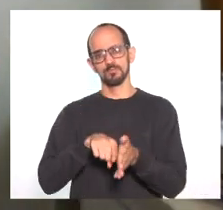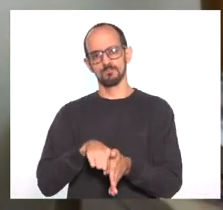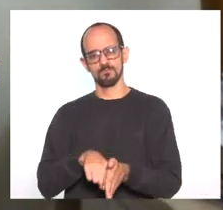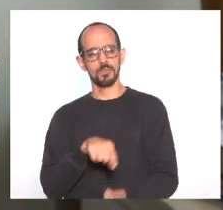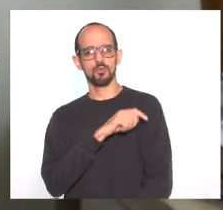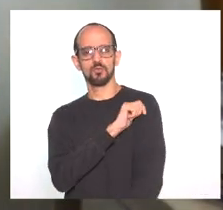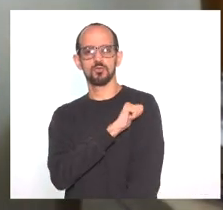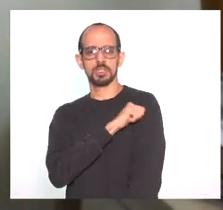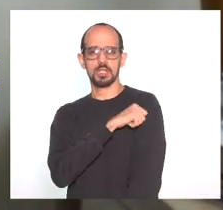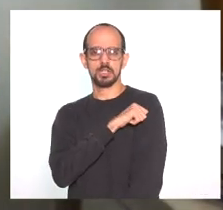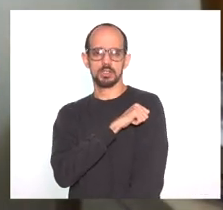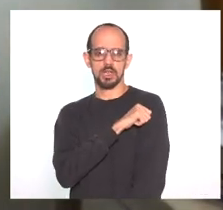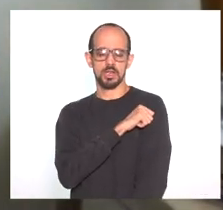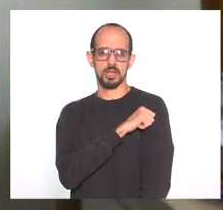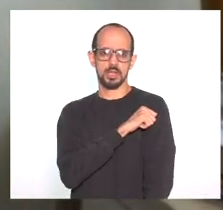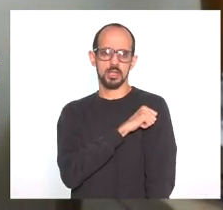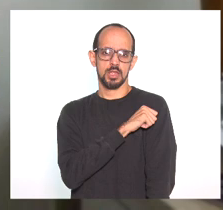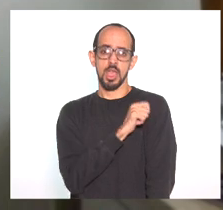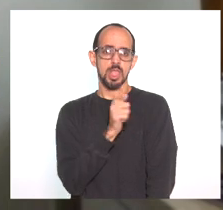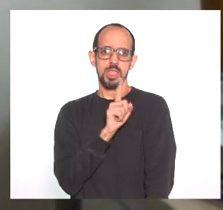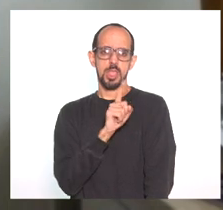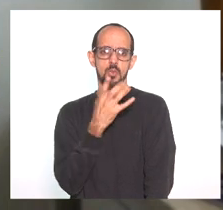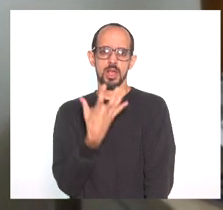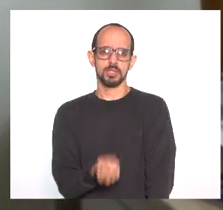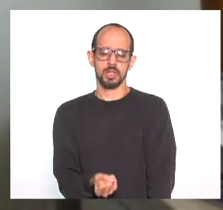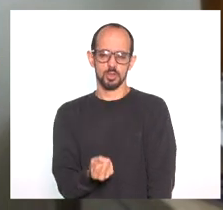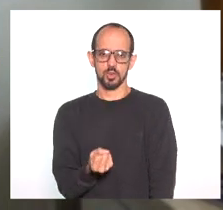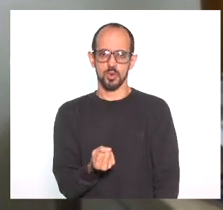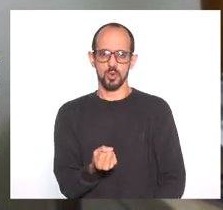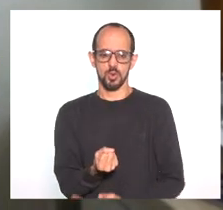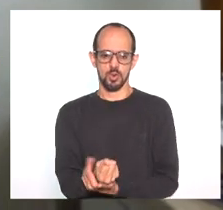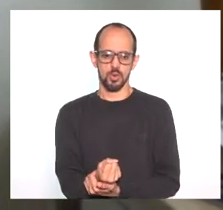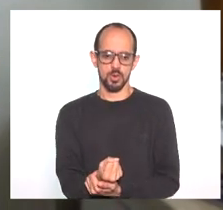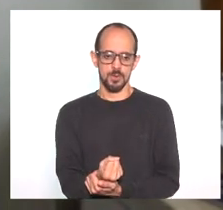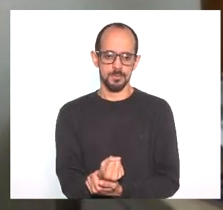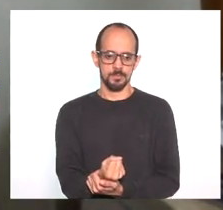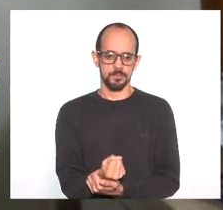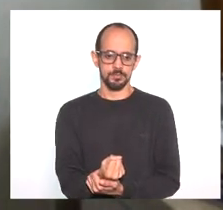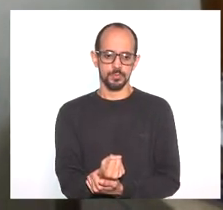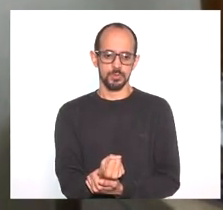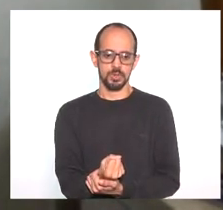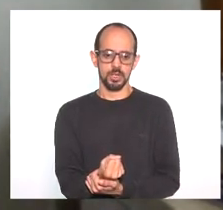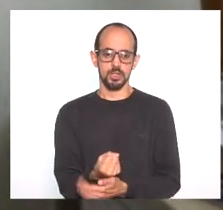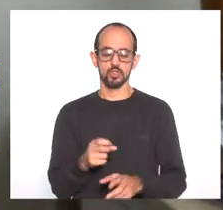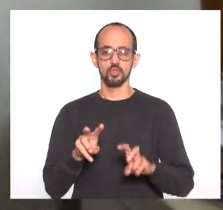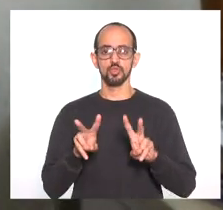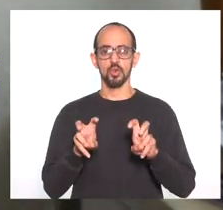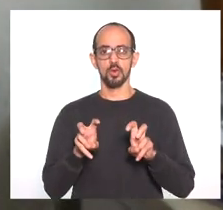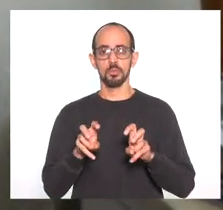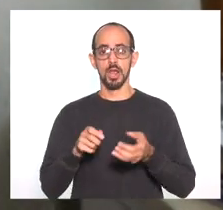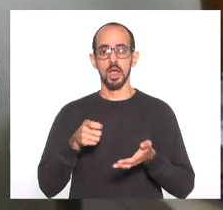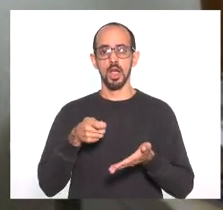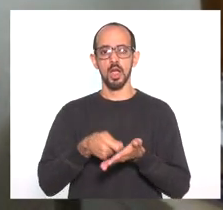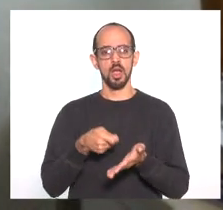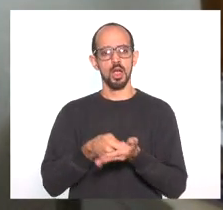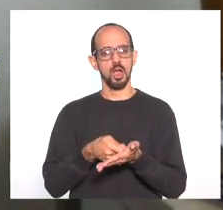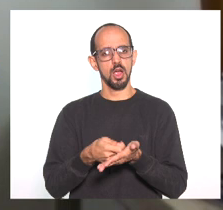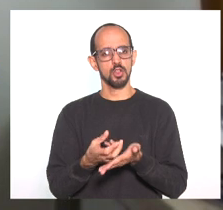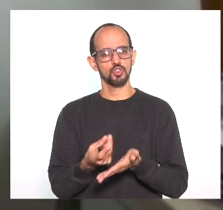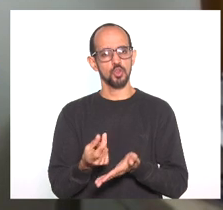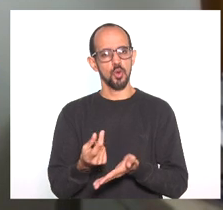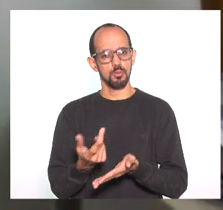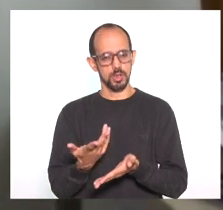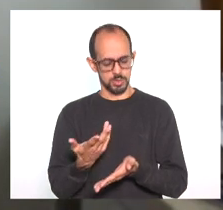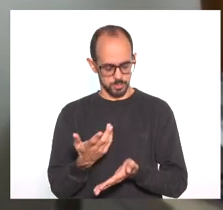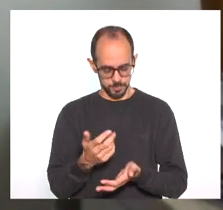E rejeitou, deu inconstitucionalidade numa parte de cobrança, exatamente porque